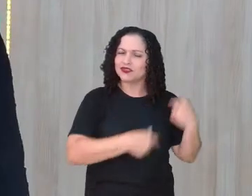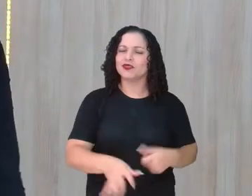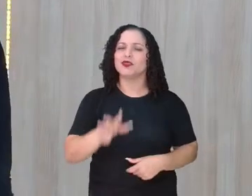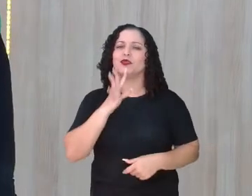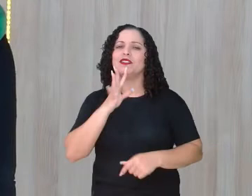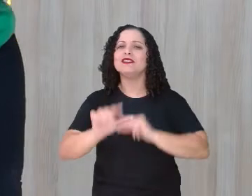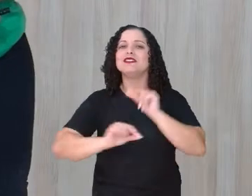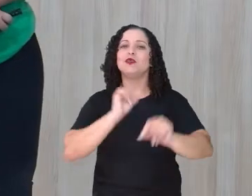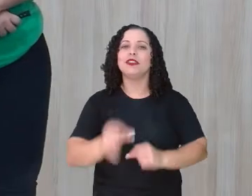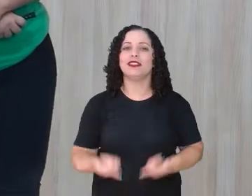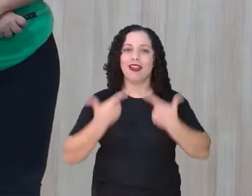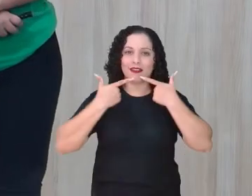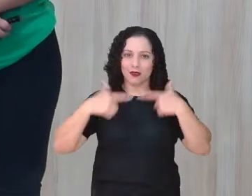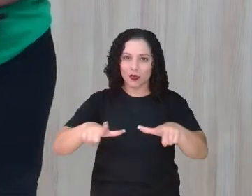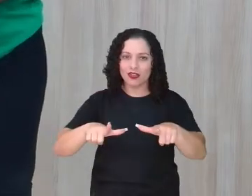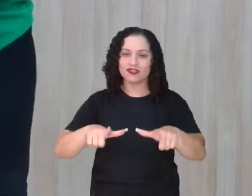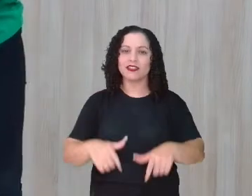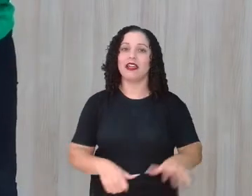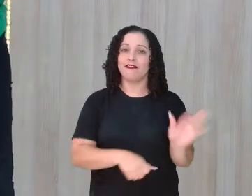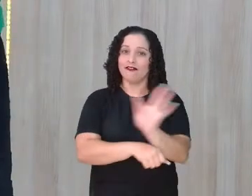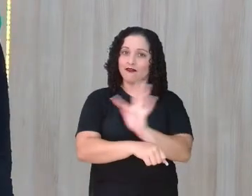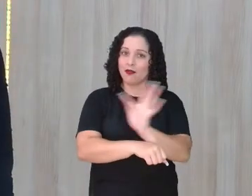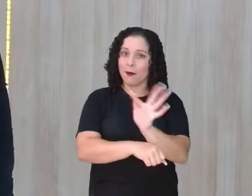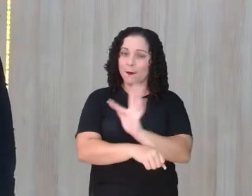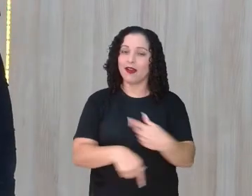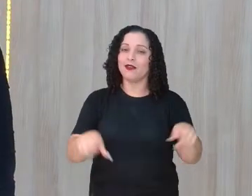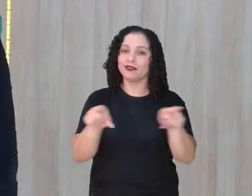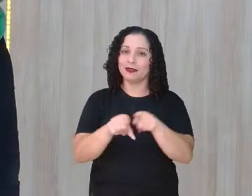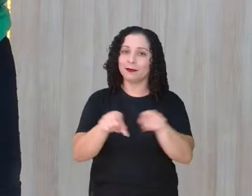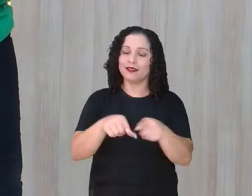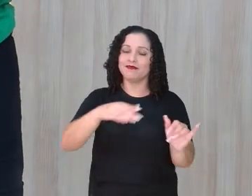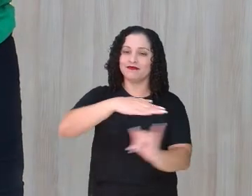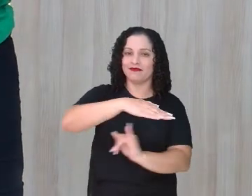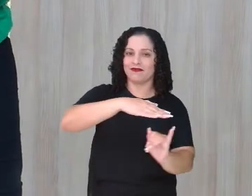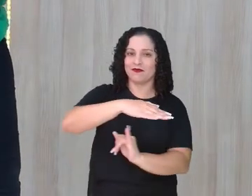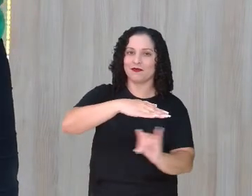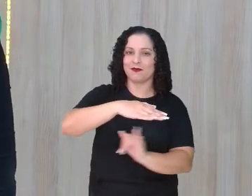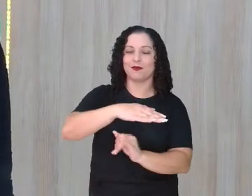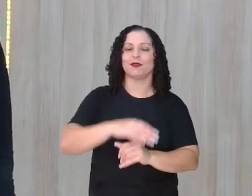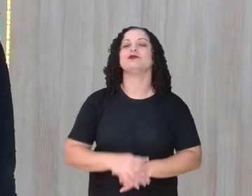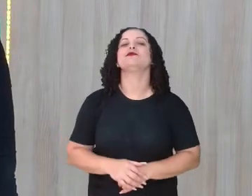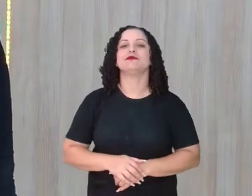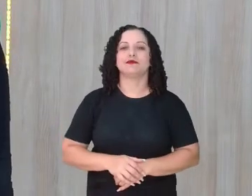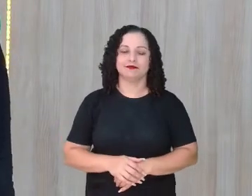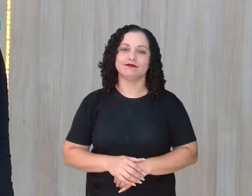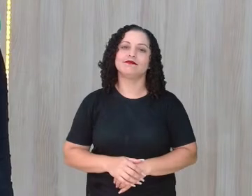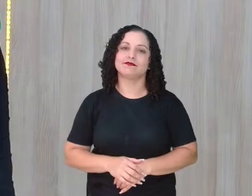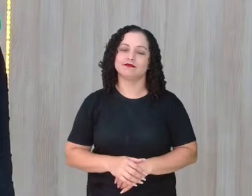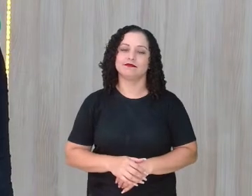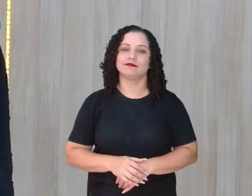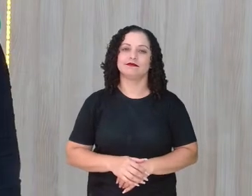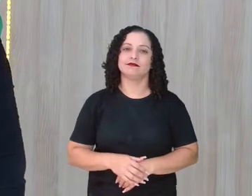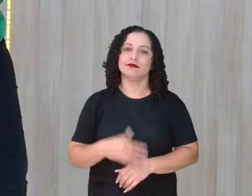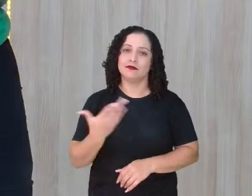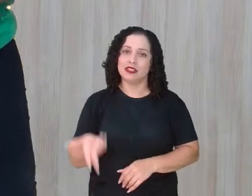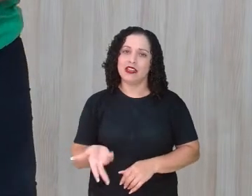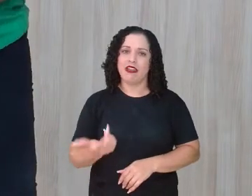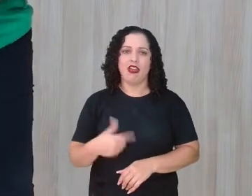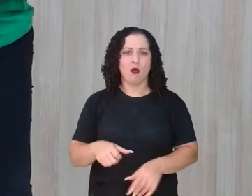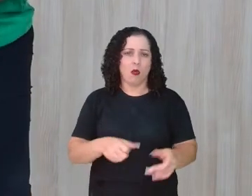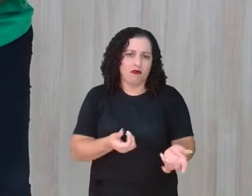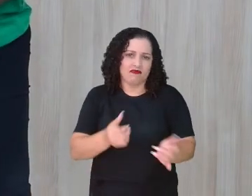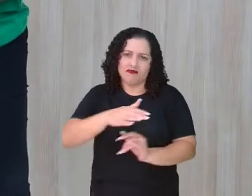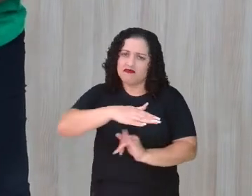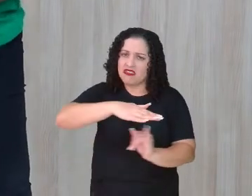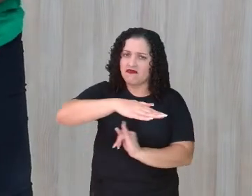tem a linguagem formal e a gente tem a linguagem informal, ou conhecida como a coloquial.